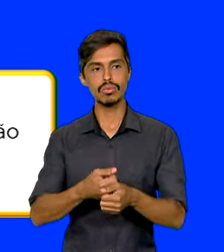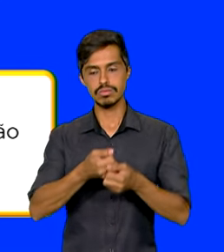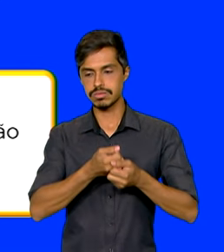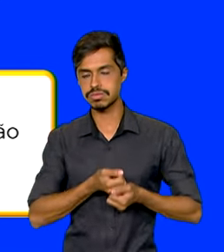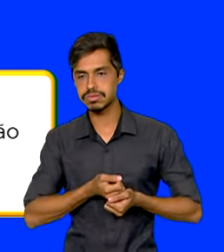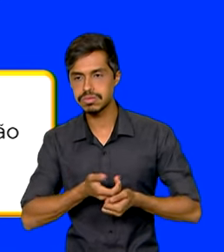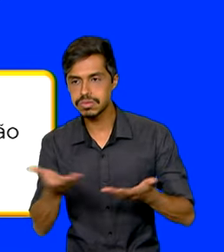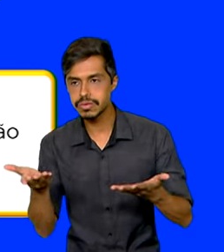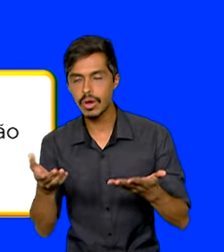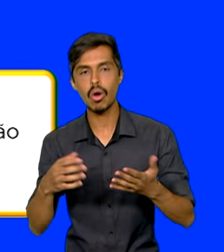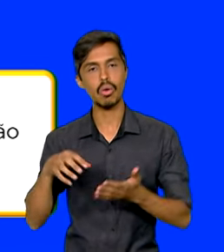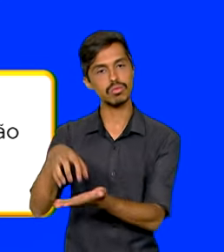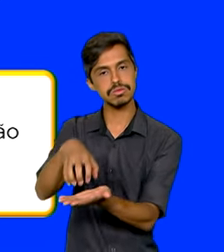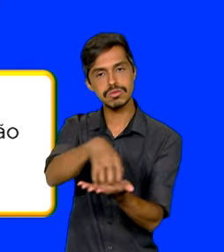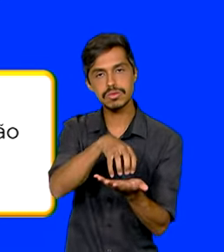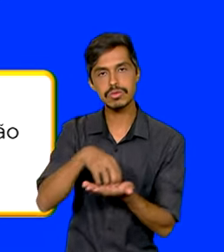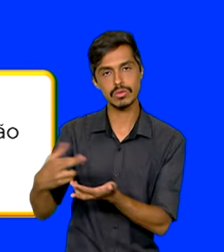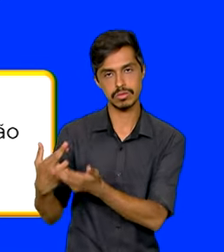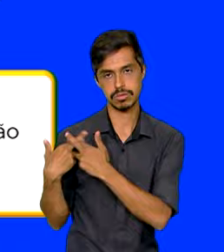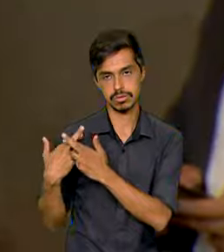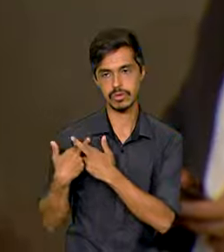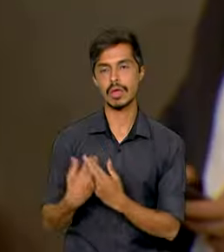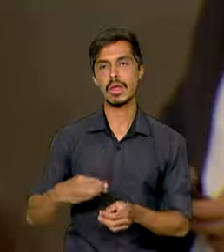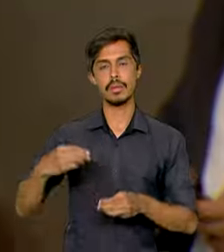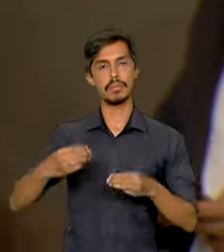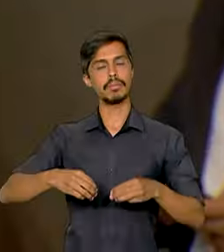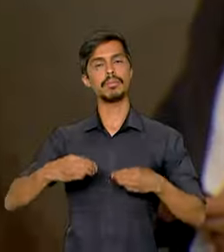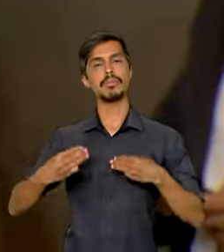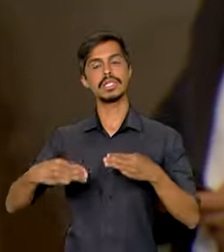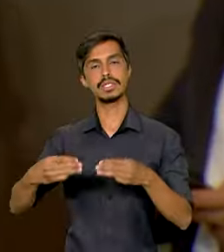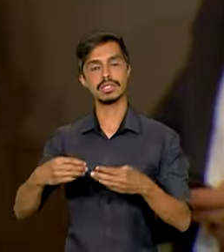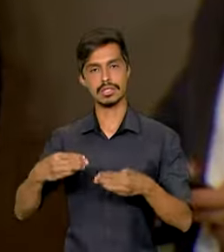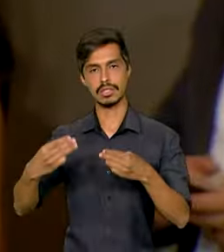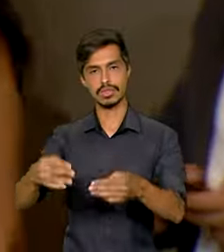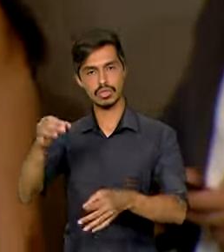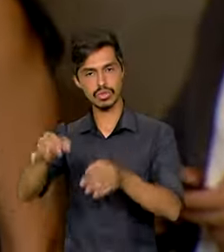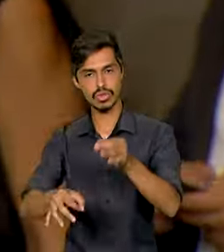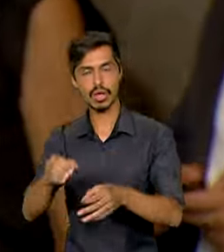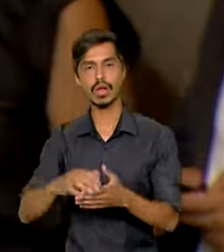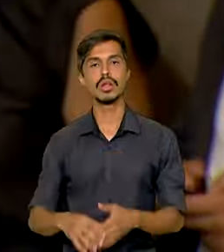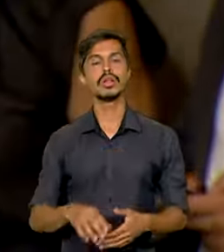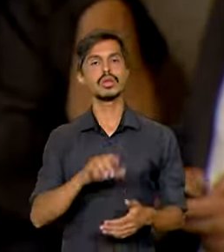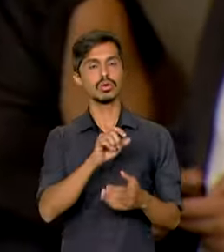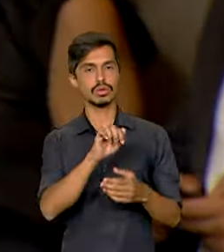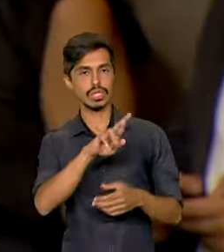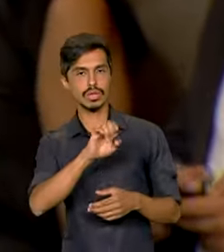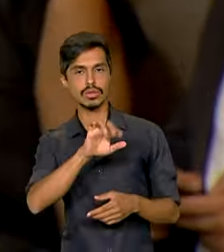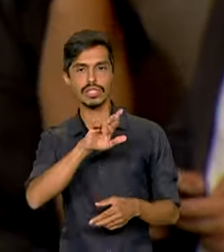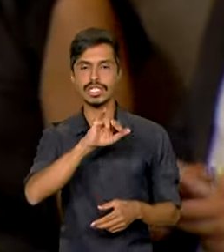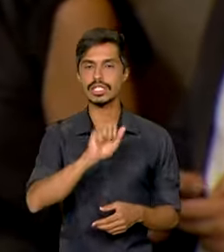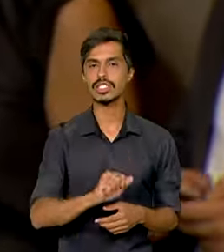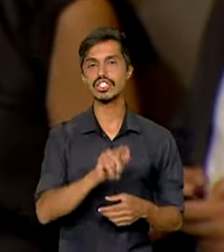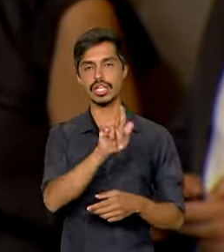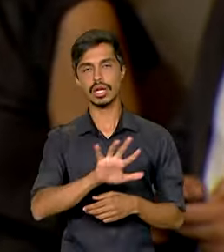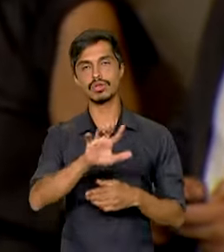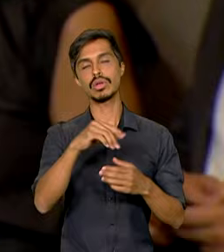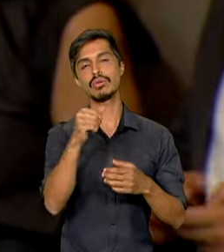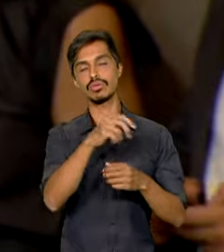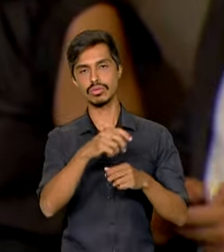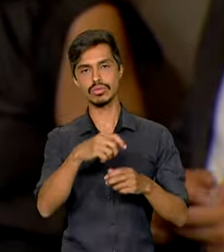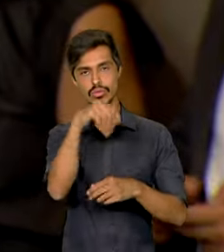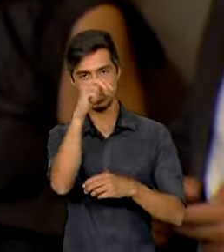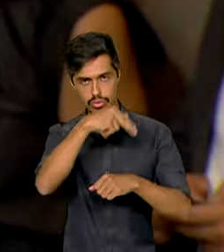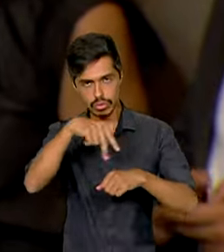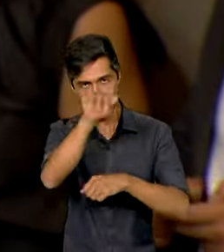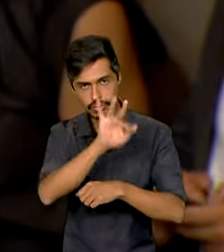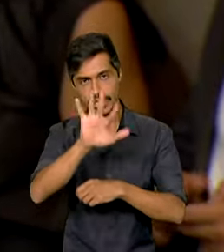órgãos competentes, Ministério da Justiça, Controladoria Geral da União, Advocacia Geral da União,